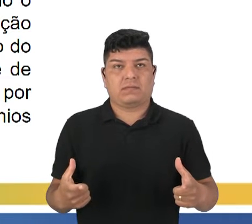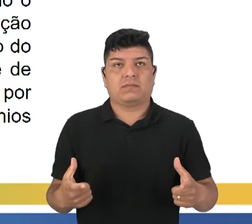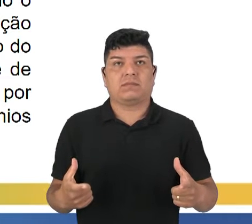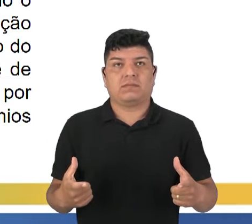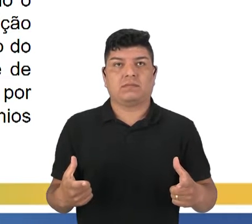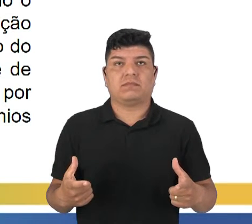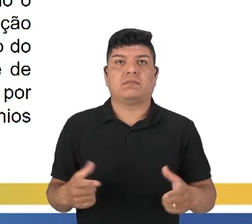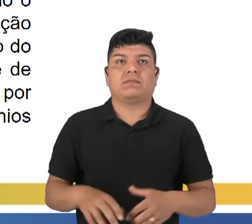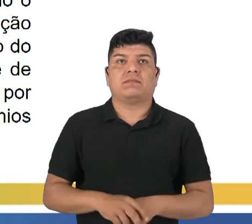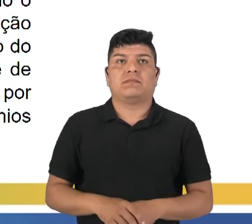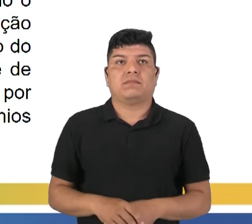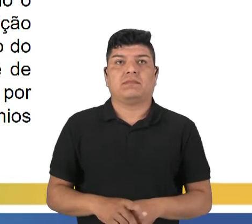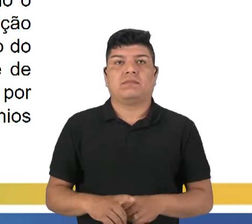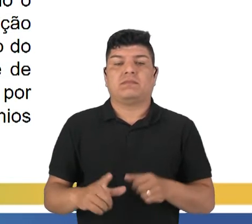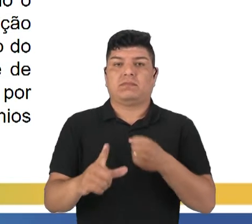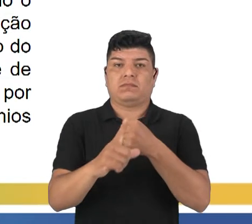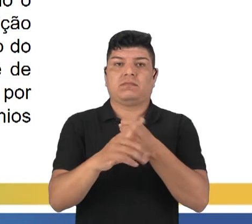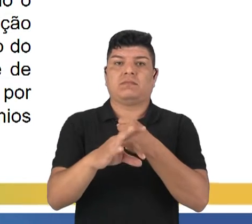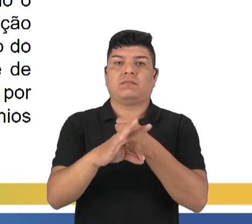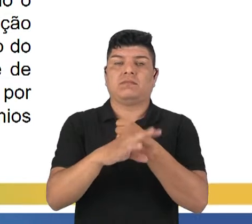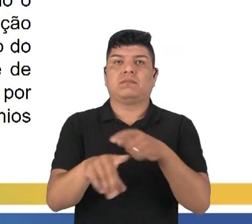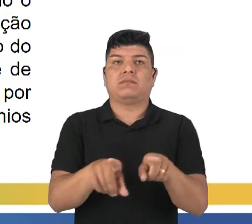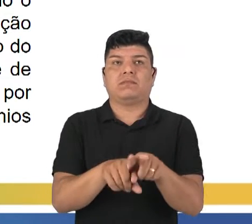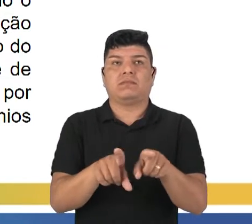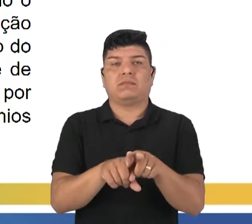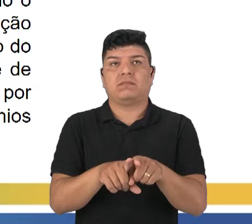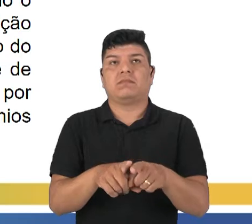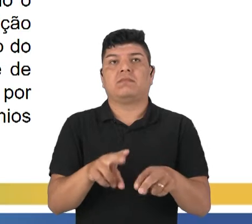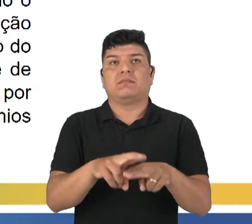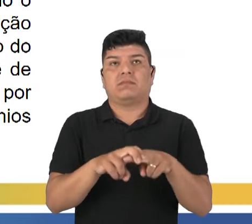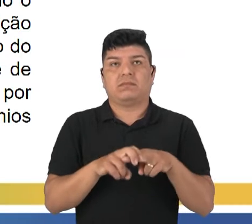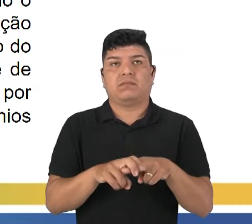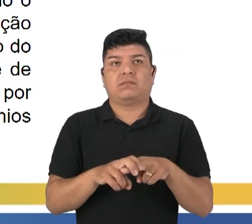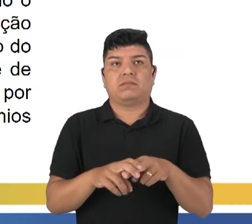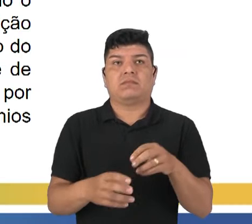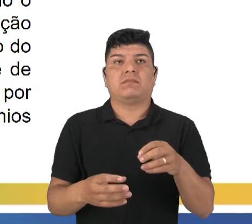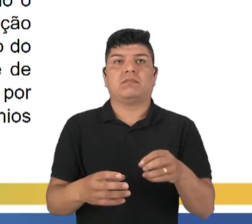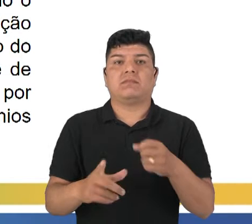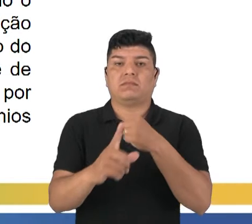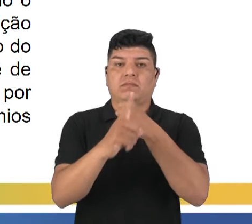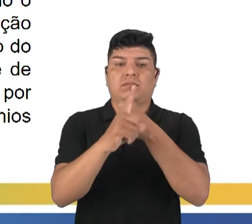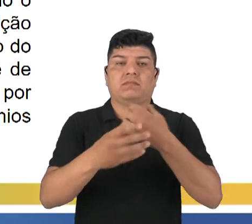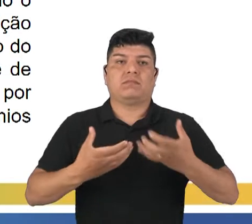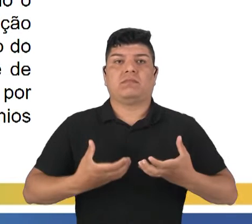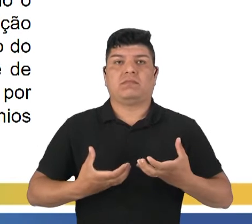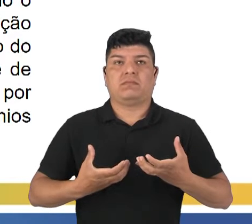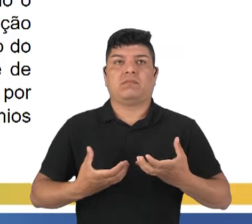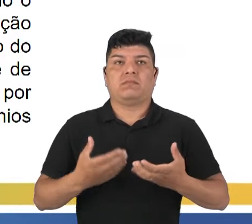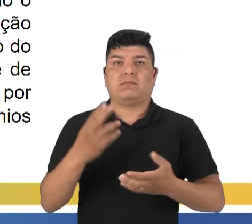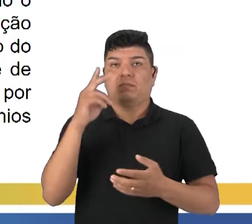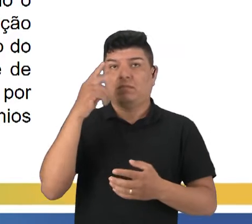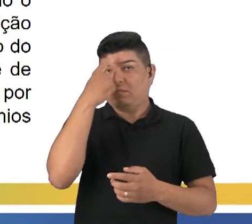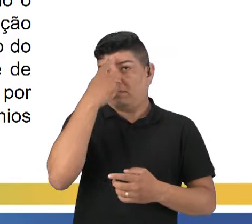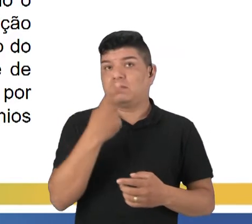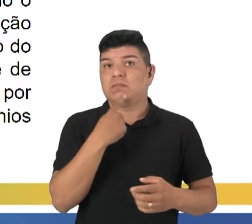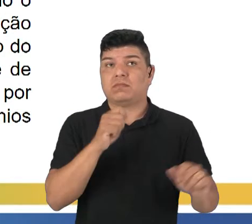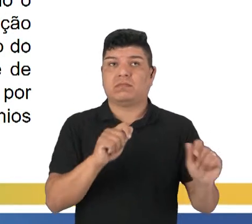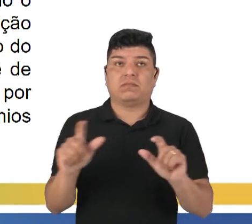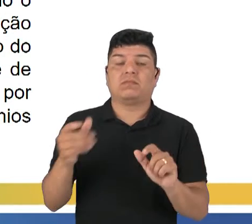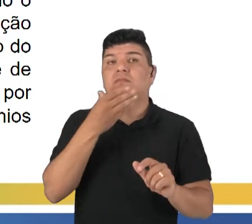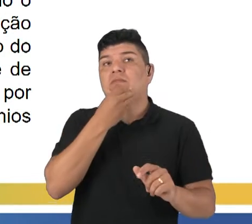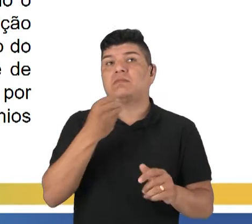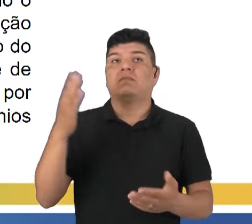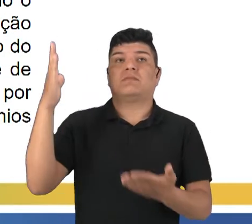sexuais. Como vocês podem ver na figura, esses são os testículos, essa é a anatomia de um testículo